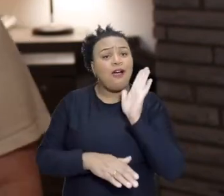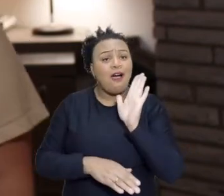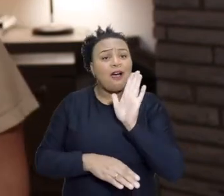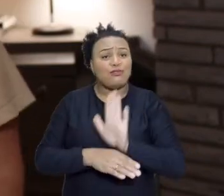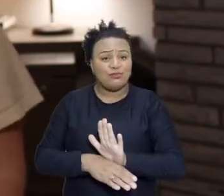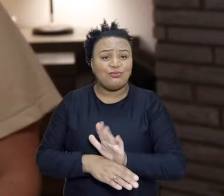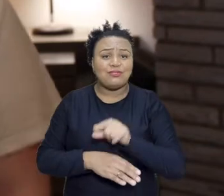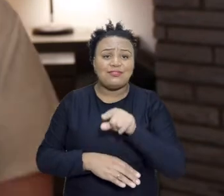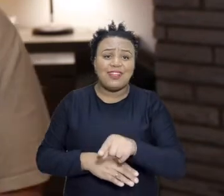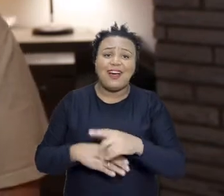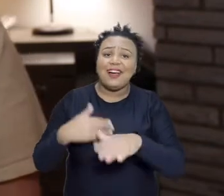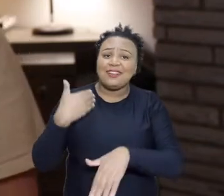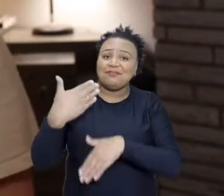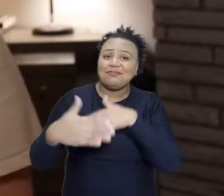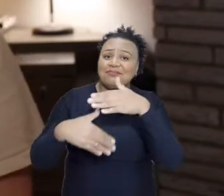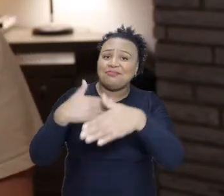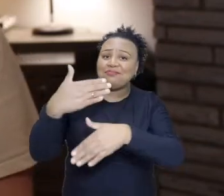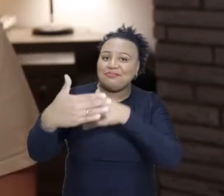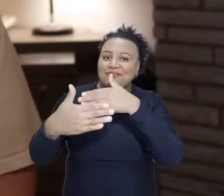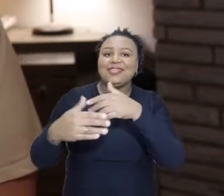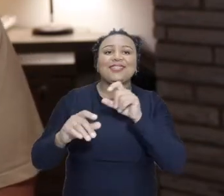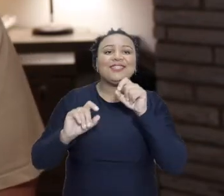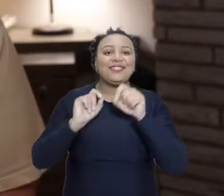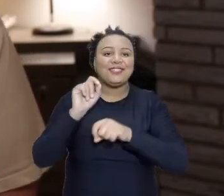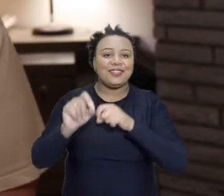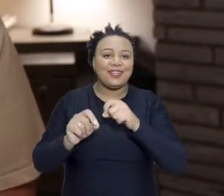nessa desenvoltura, de